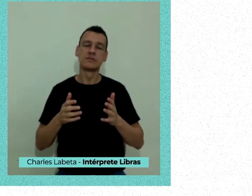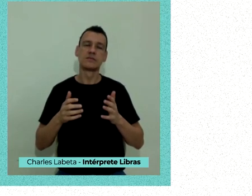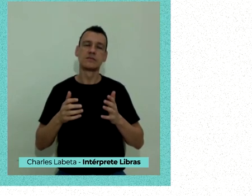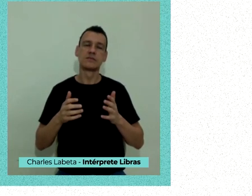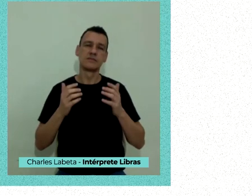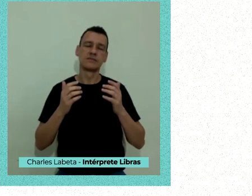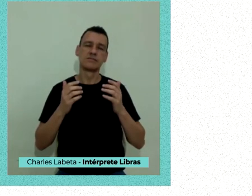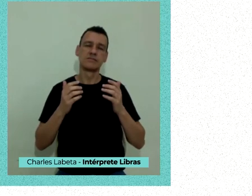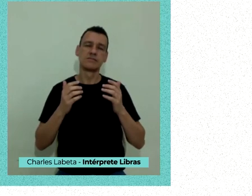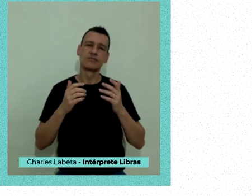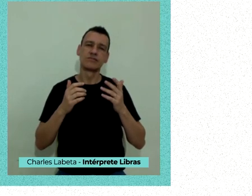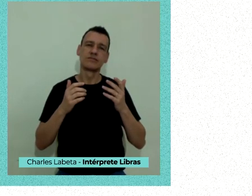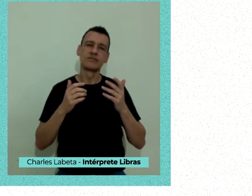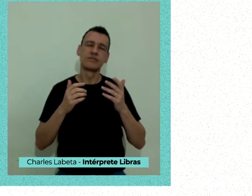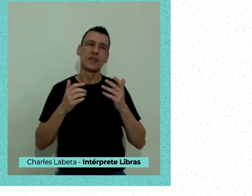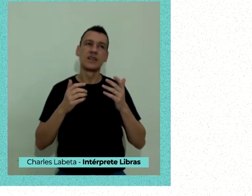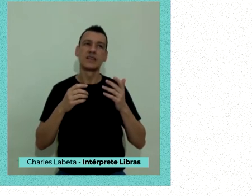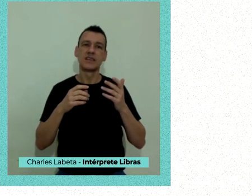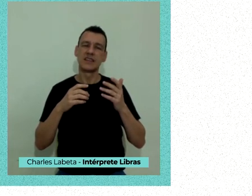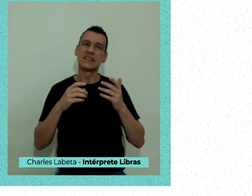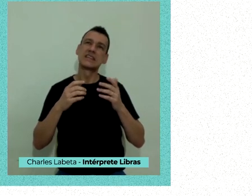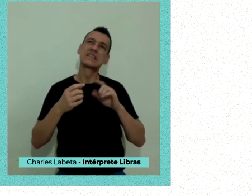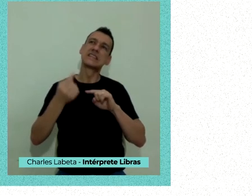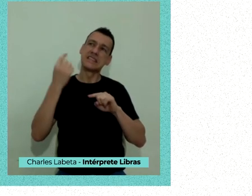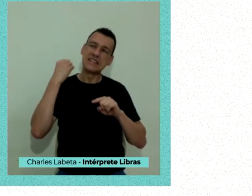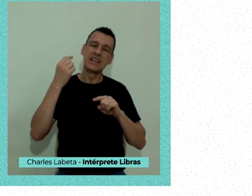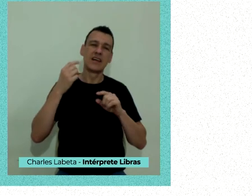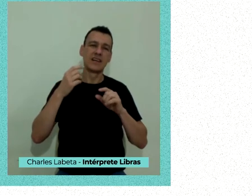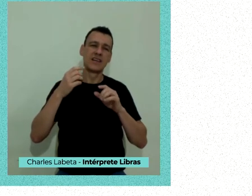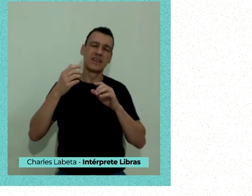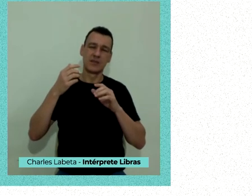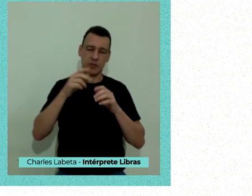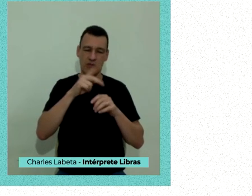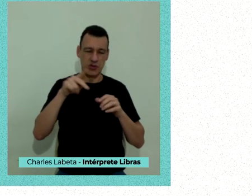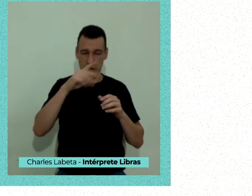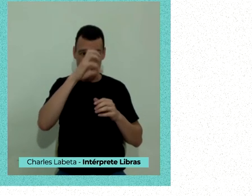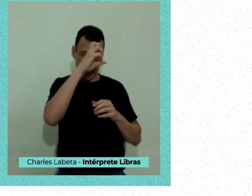foram invisibilizados nas suas formações.